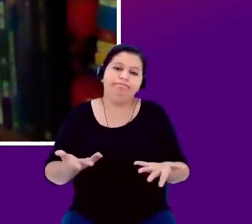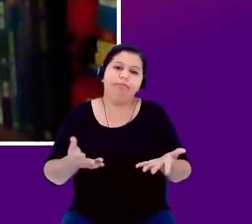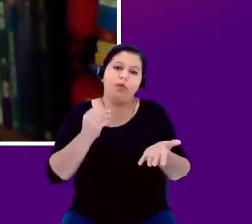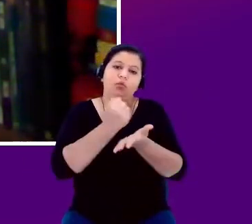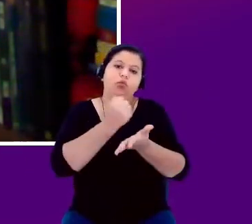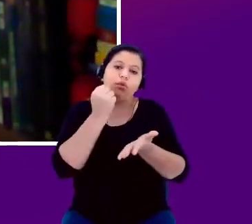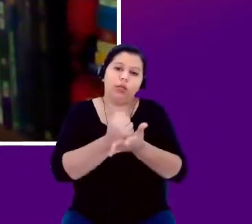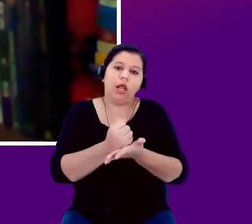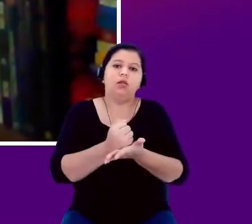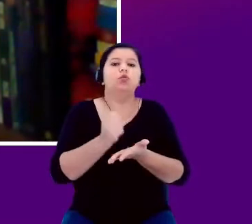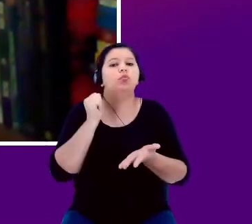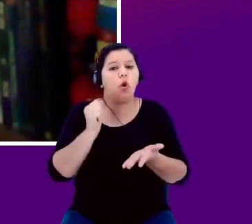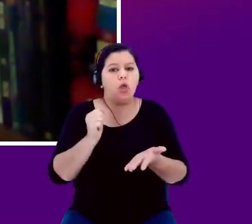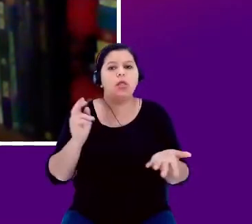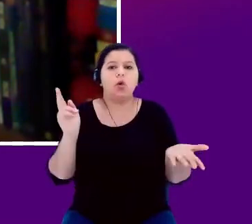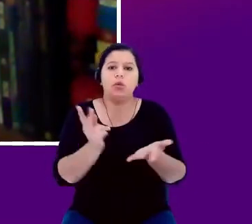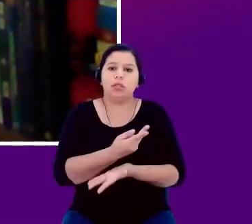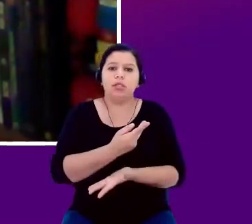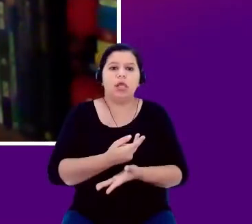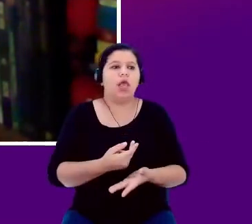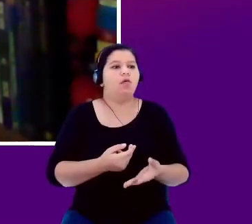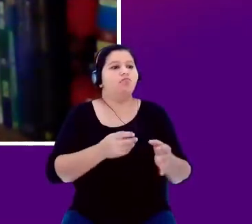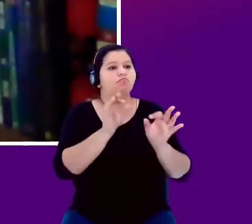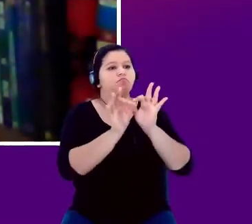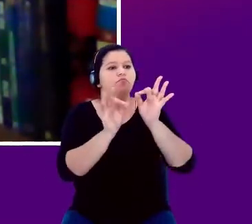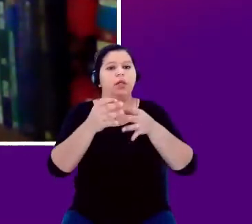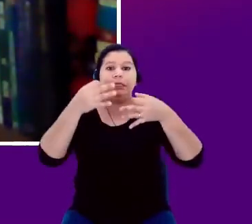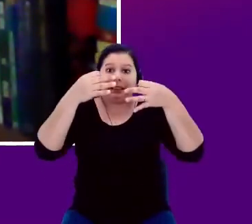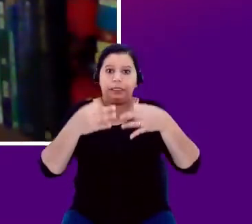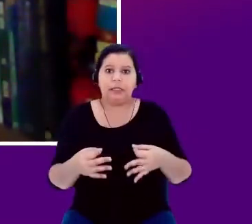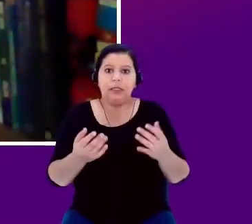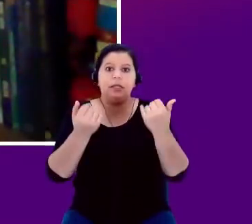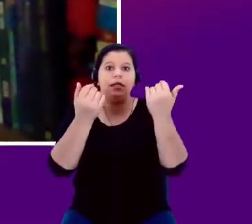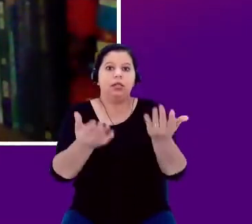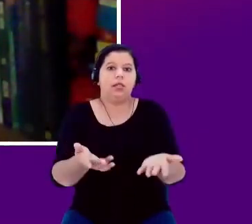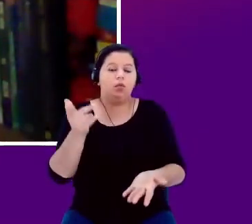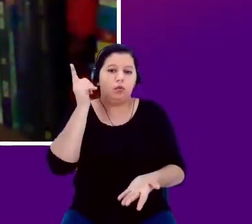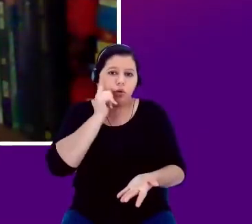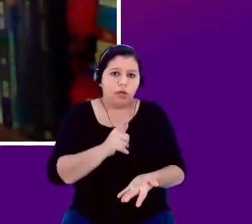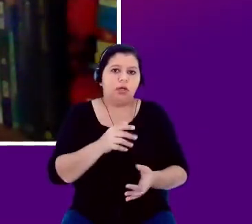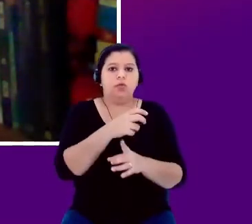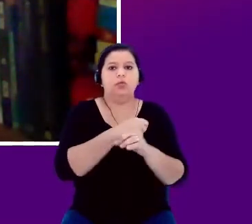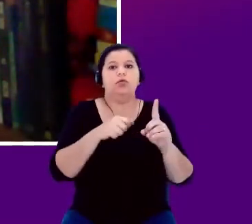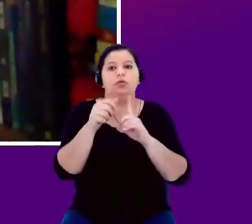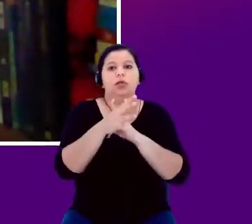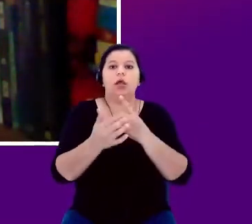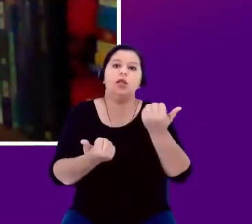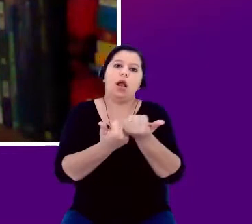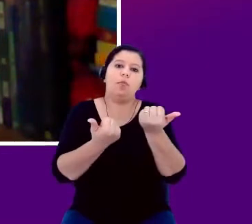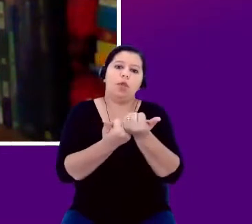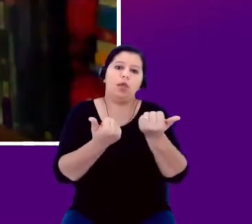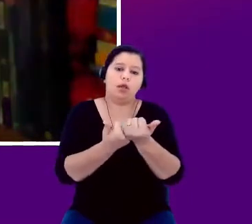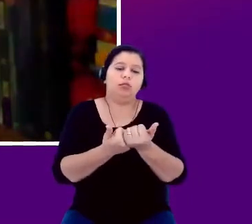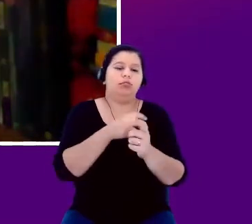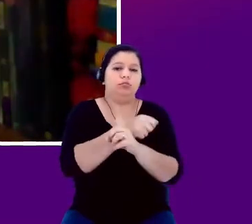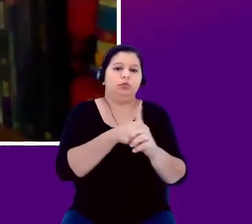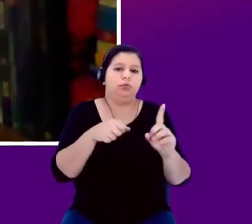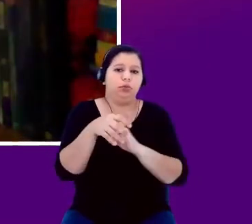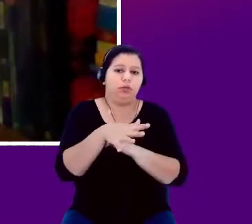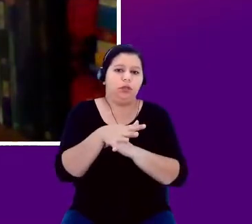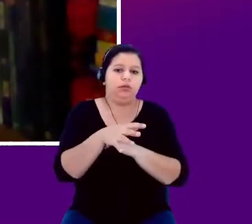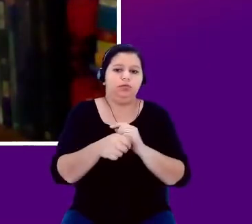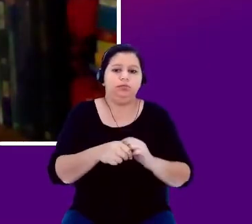ser celebrados da forma mais eficiente, trazendo um ganho para a sociedade como um todo, né? E o